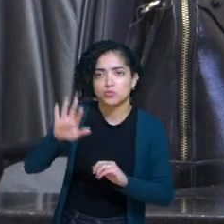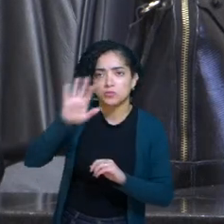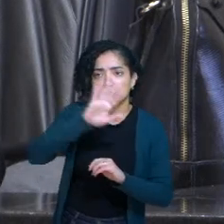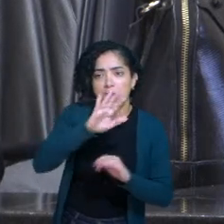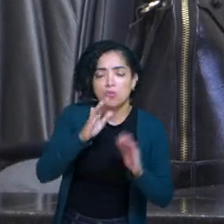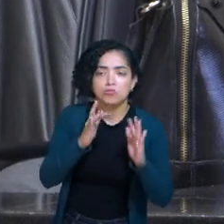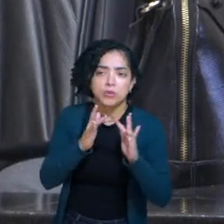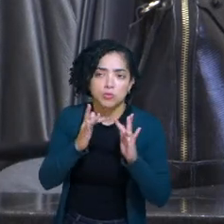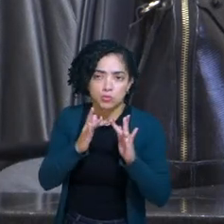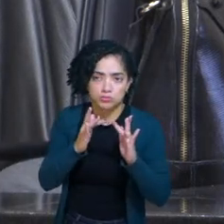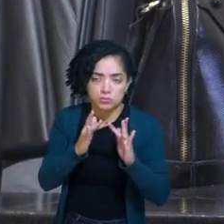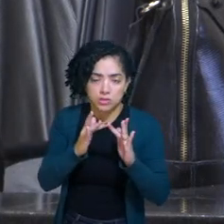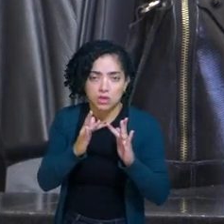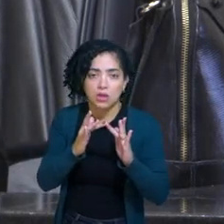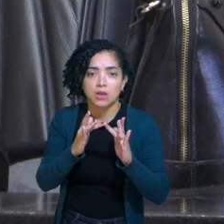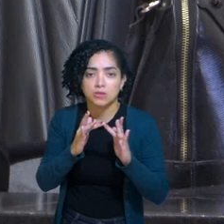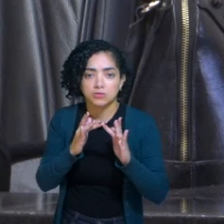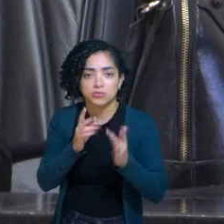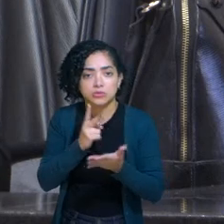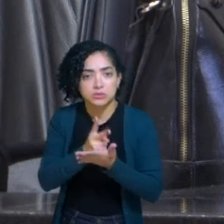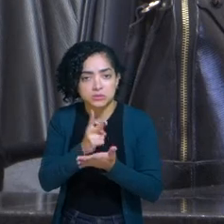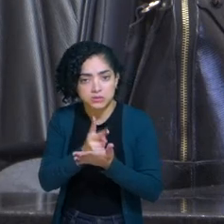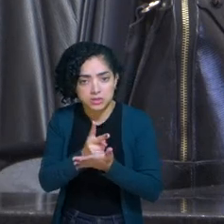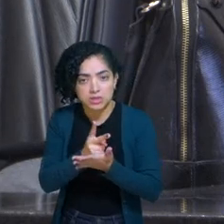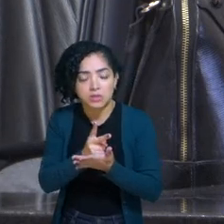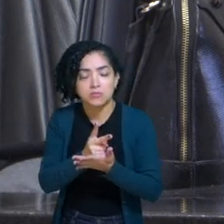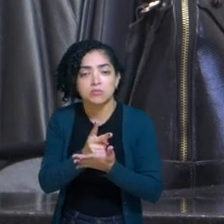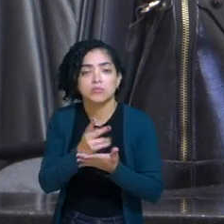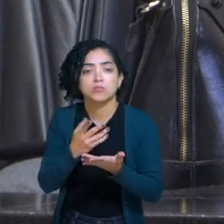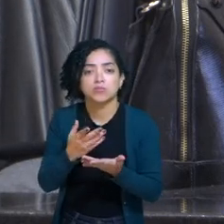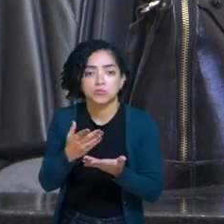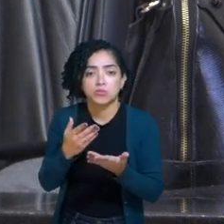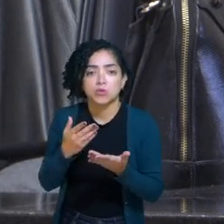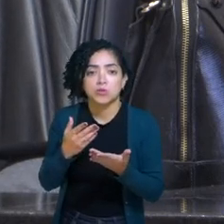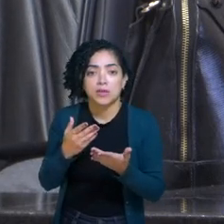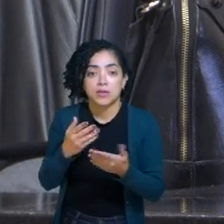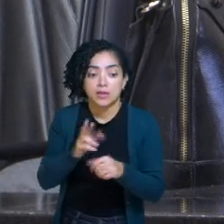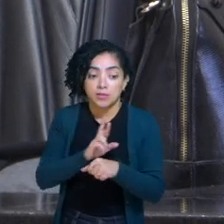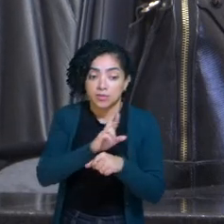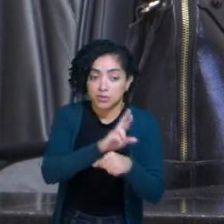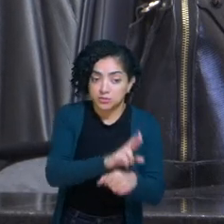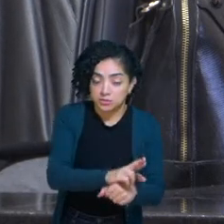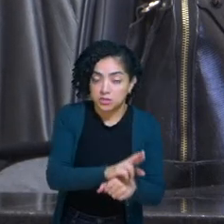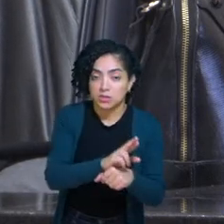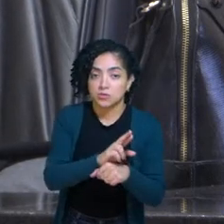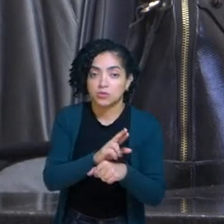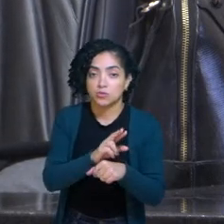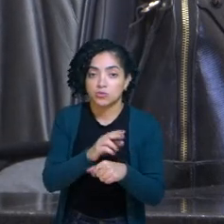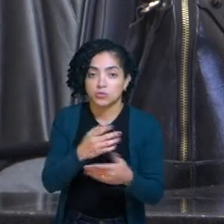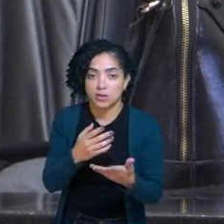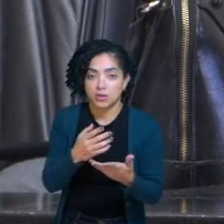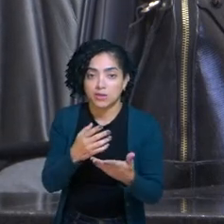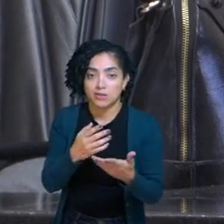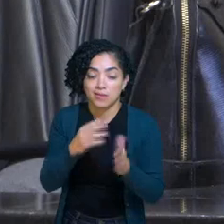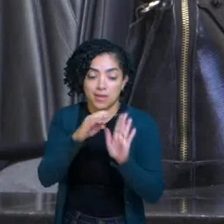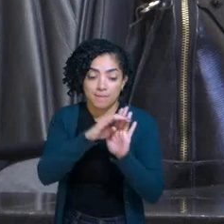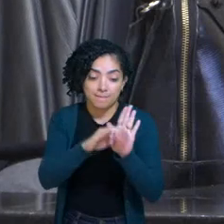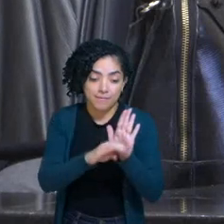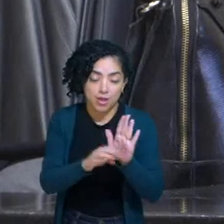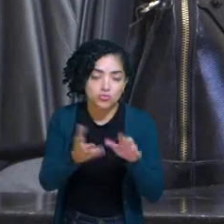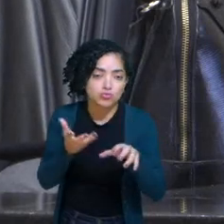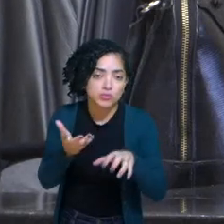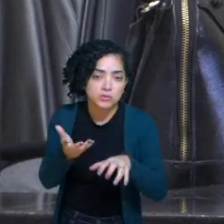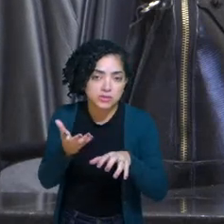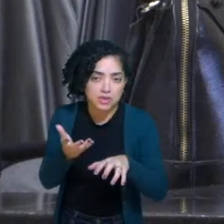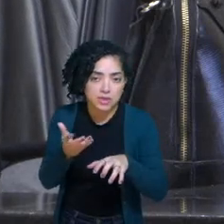essa pauta do congresso sempre porque eu faço congresso representando o meu setor é a pauta do Senado eu vejo tenho eu